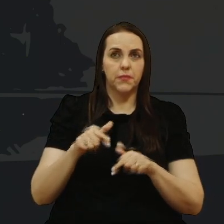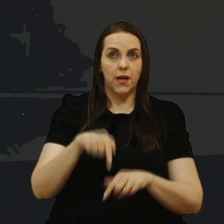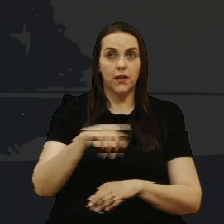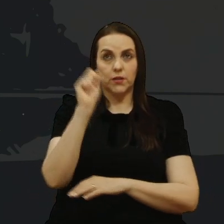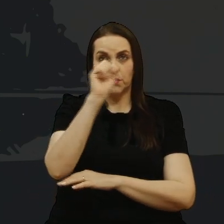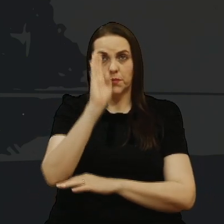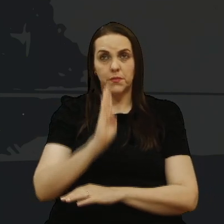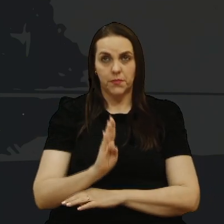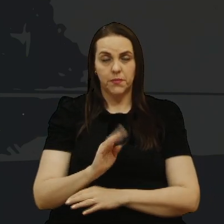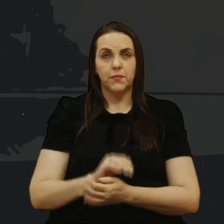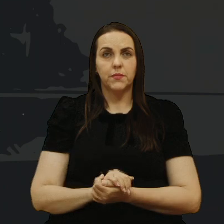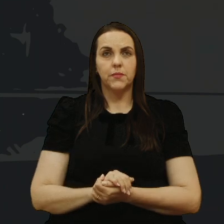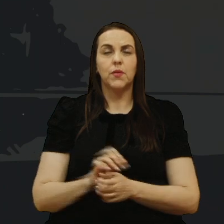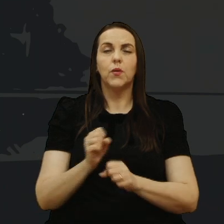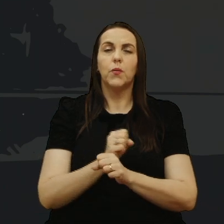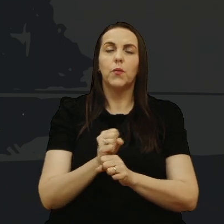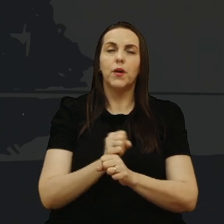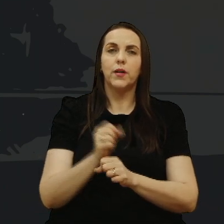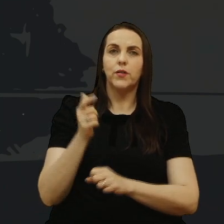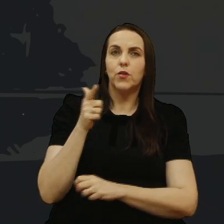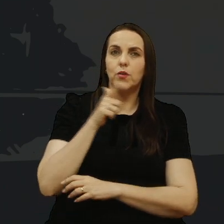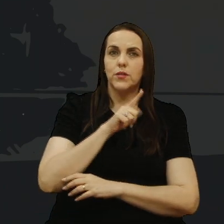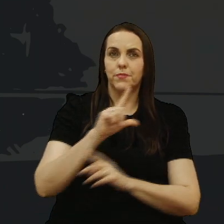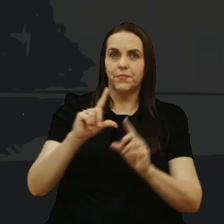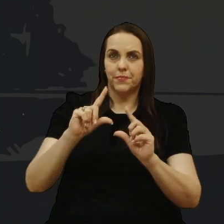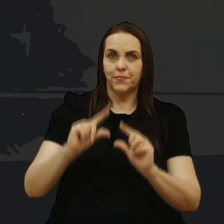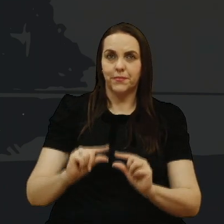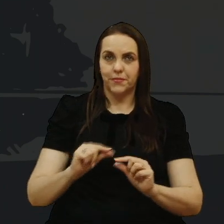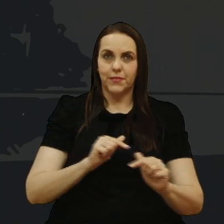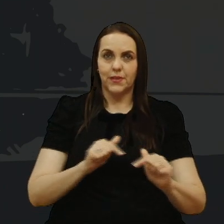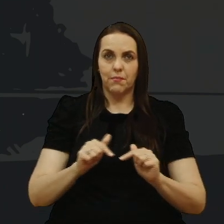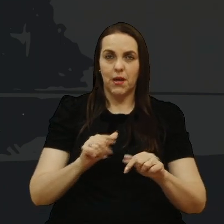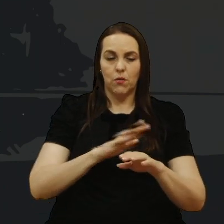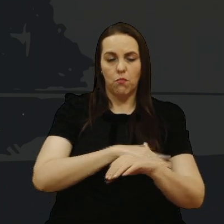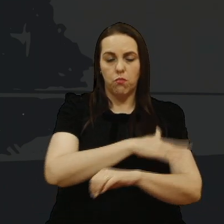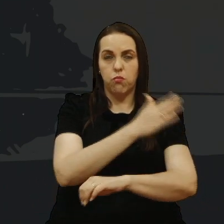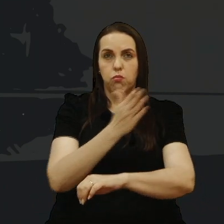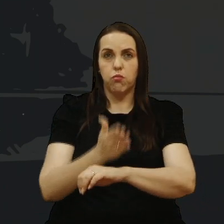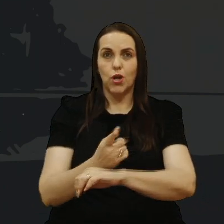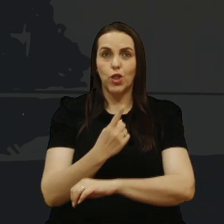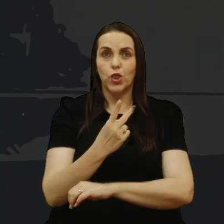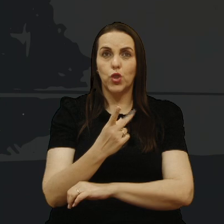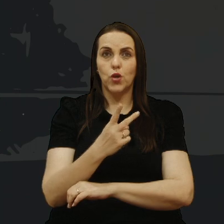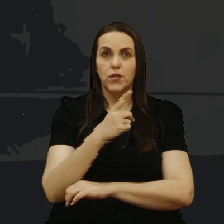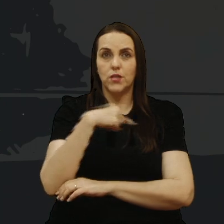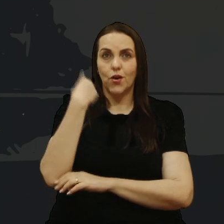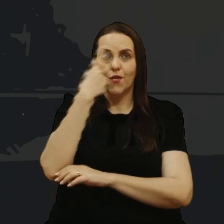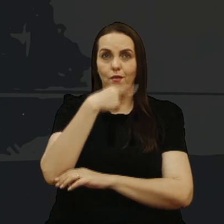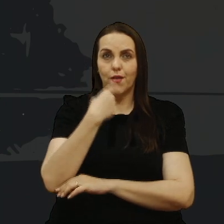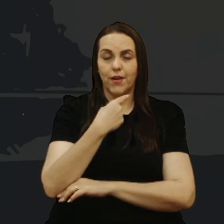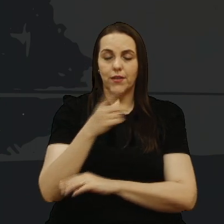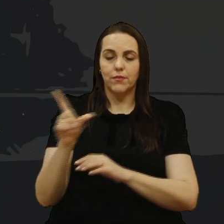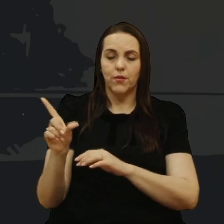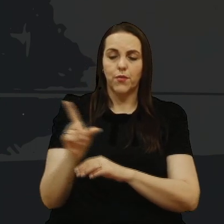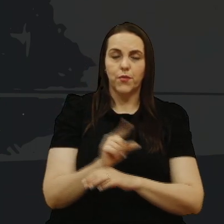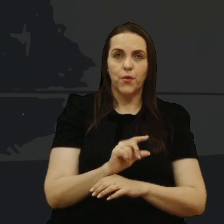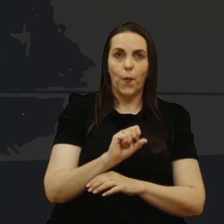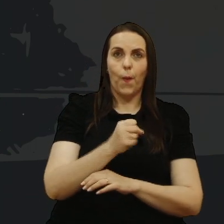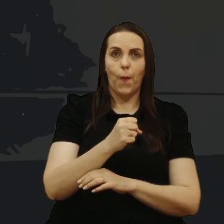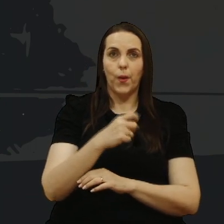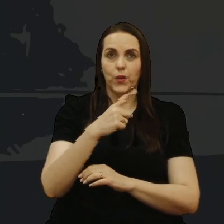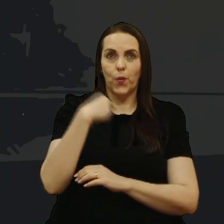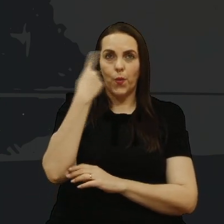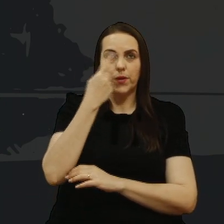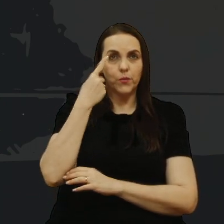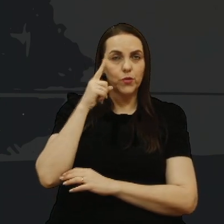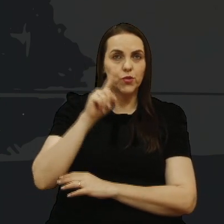Brasil. Um ano que conquistamos a redução da jornada de trabalho de 12 horas para 8 horas diárias e 44 horas semanais